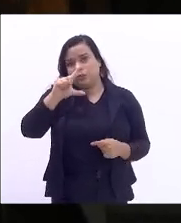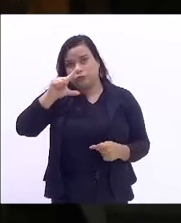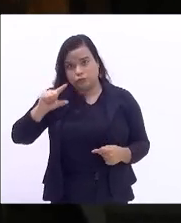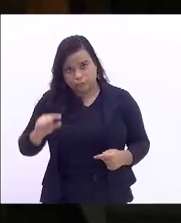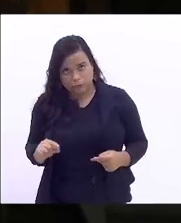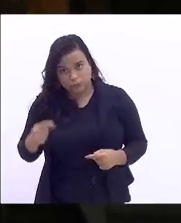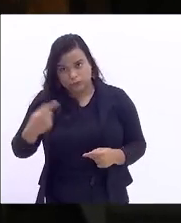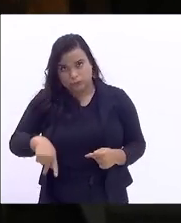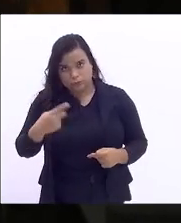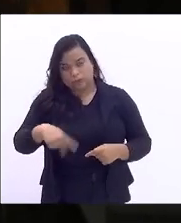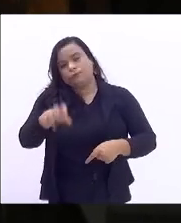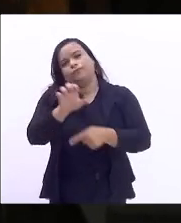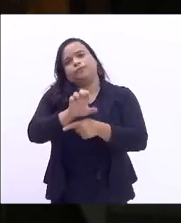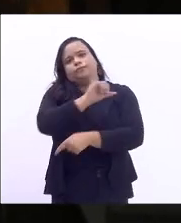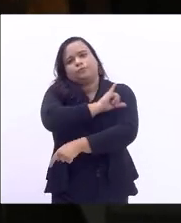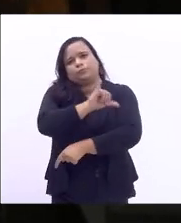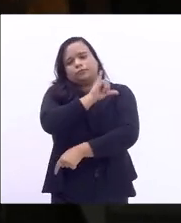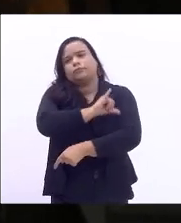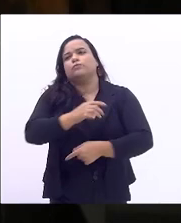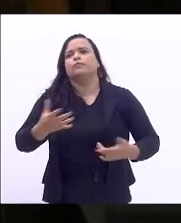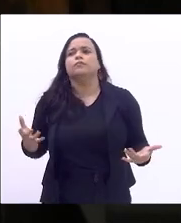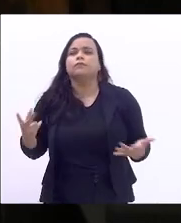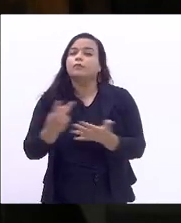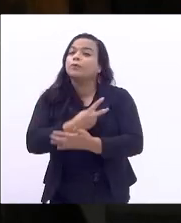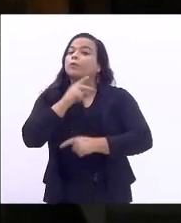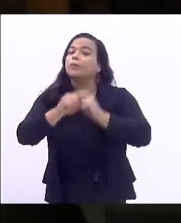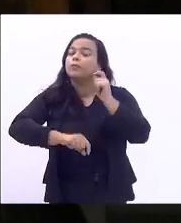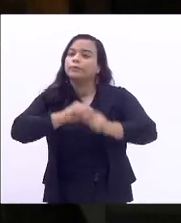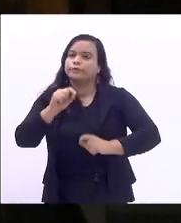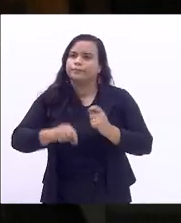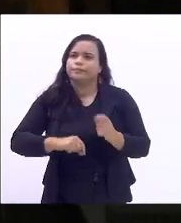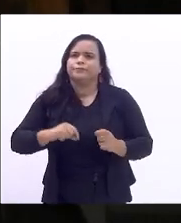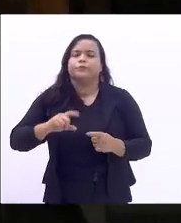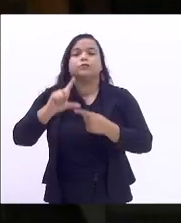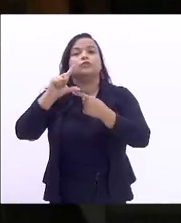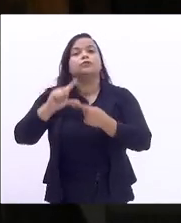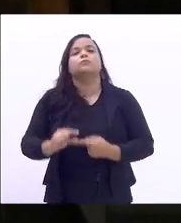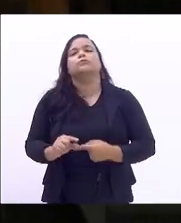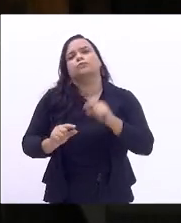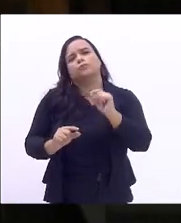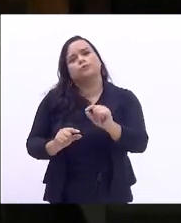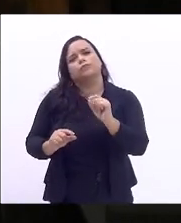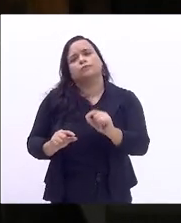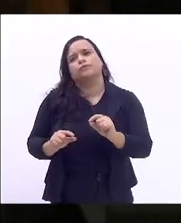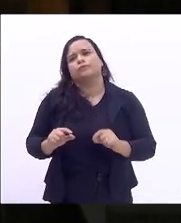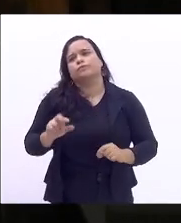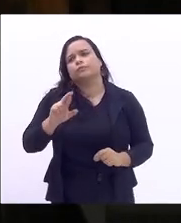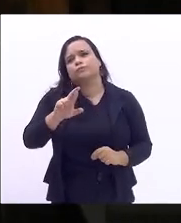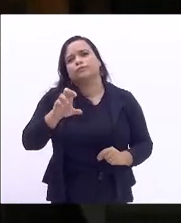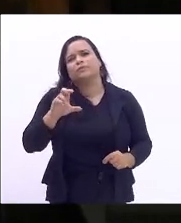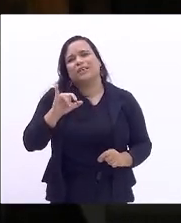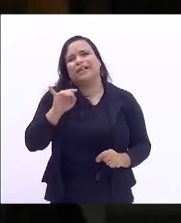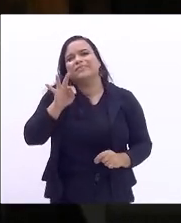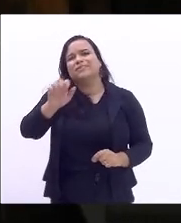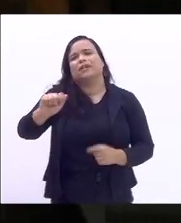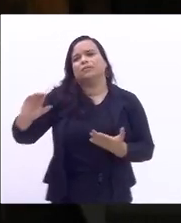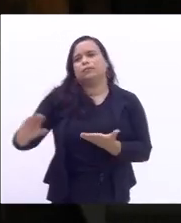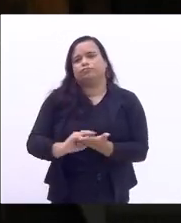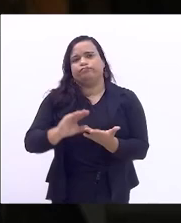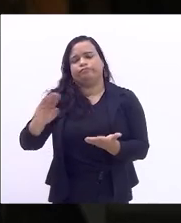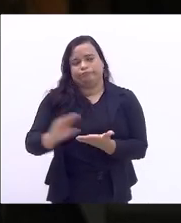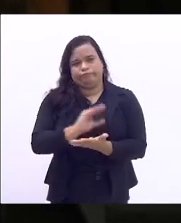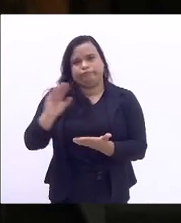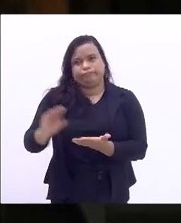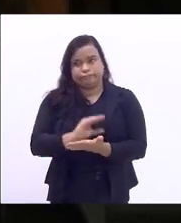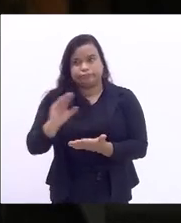para o estado do Rio de Janeiro e você vai diminuir a receita corrente líquida